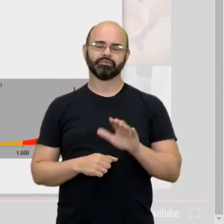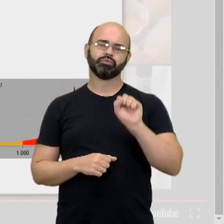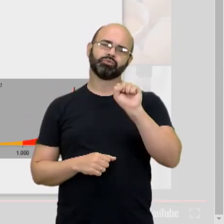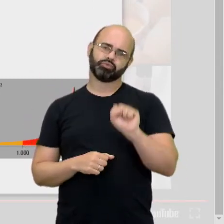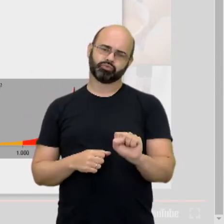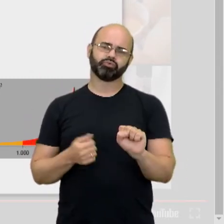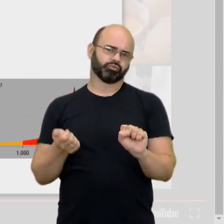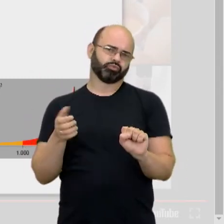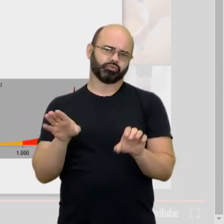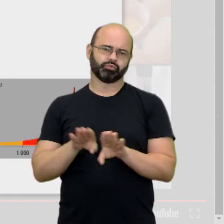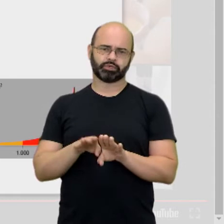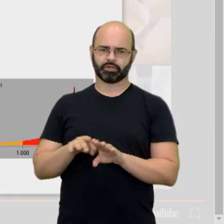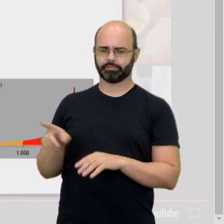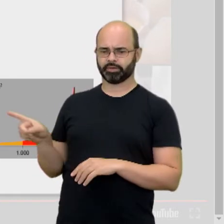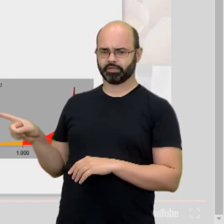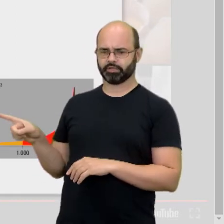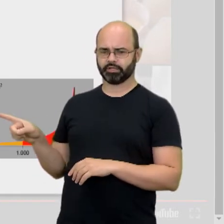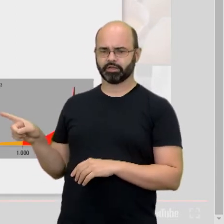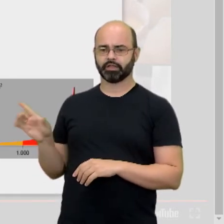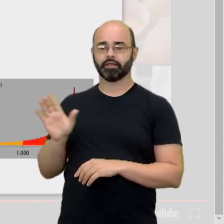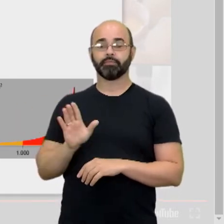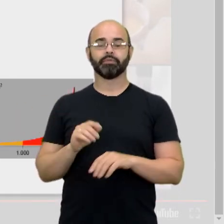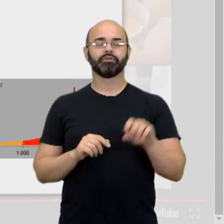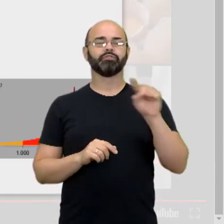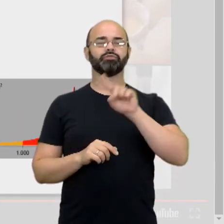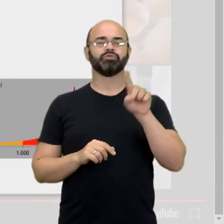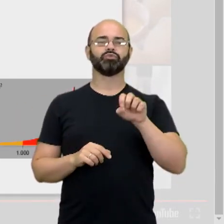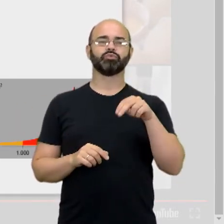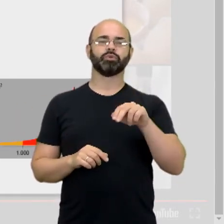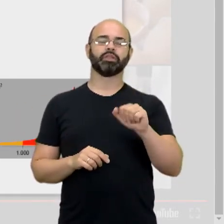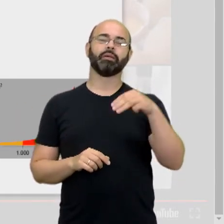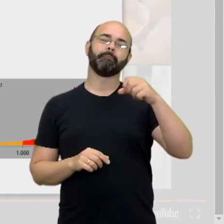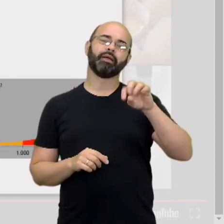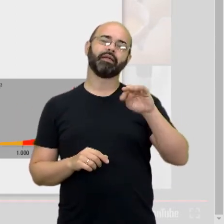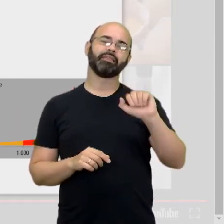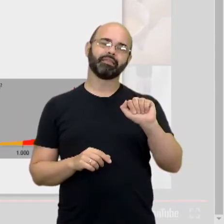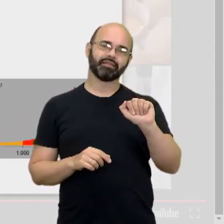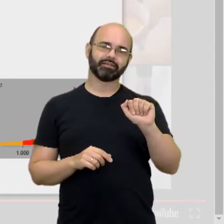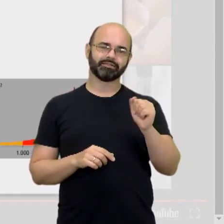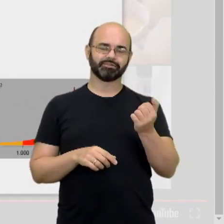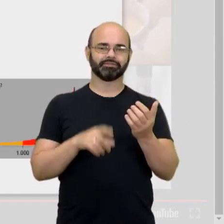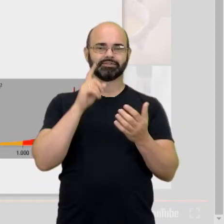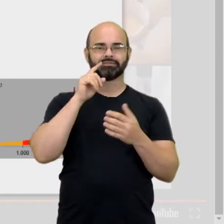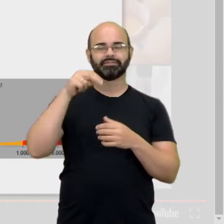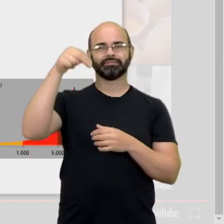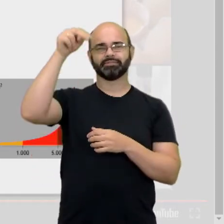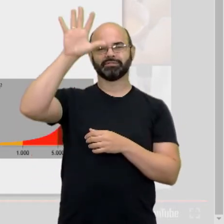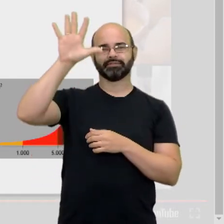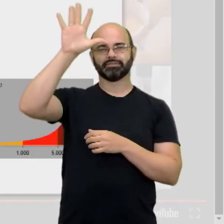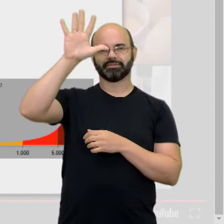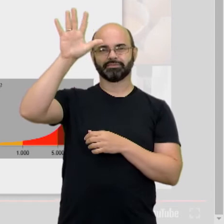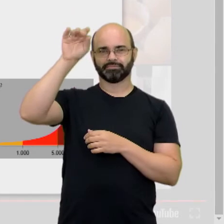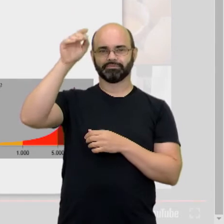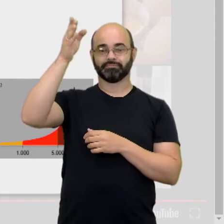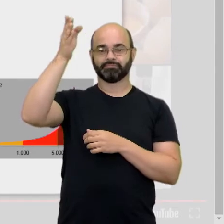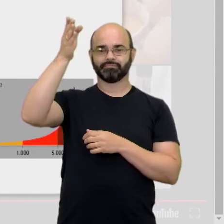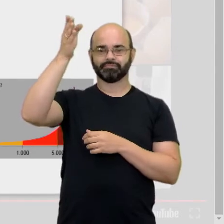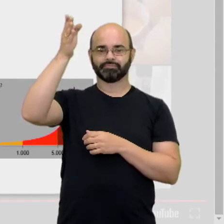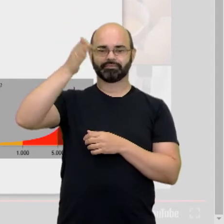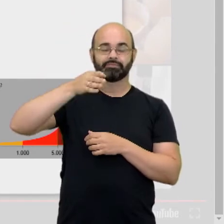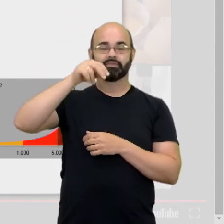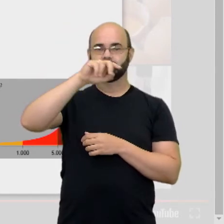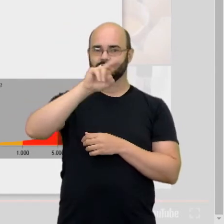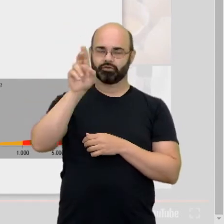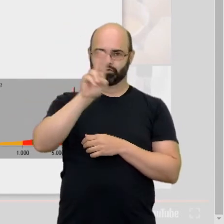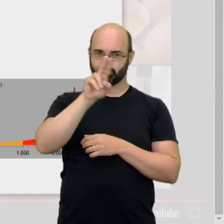que quando ela fala zona da mata é aquela faixa litorânea da região Nordeste, né? Então nós temos aqui